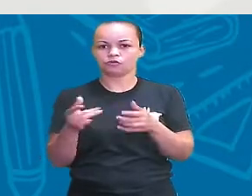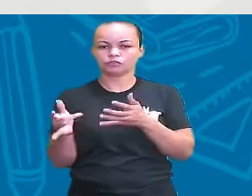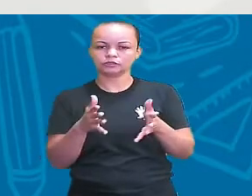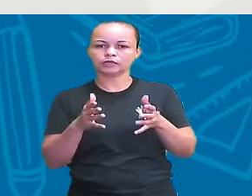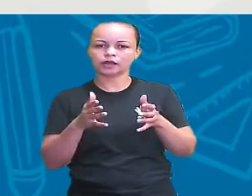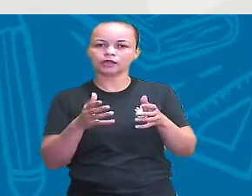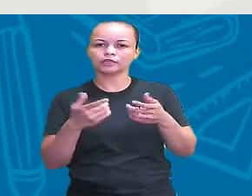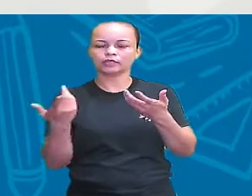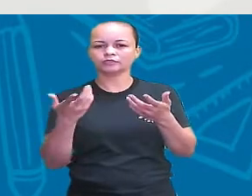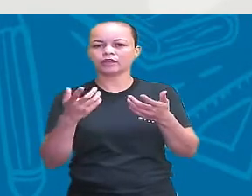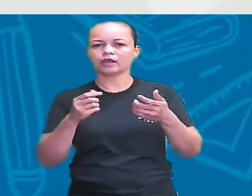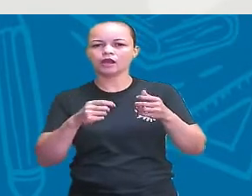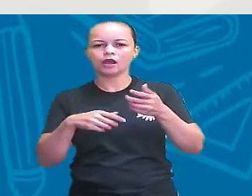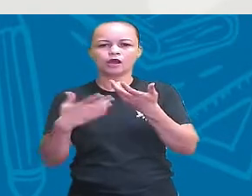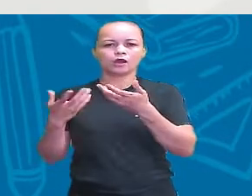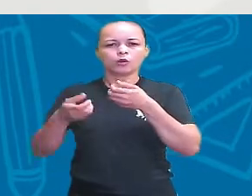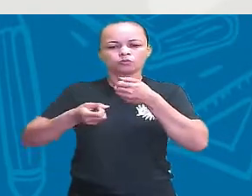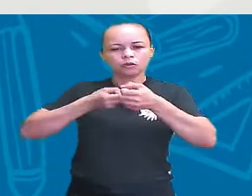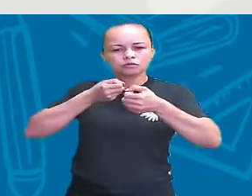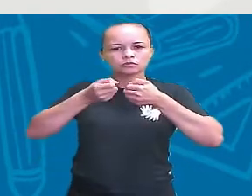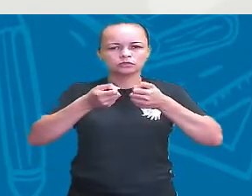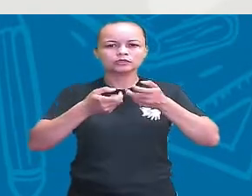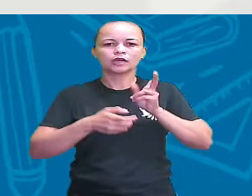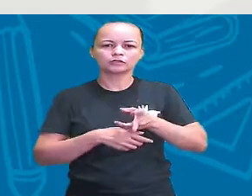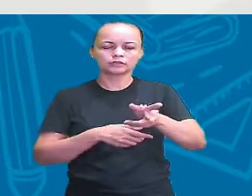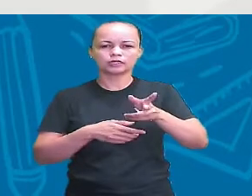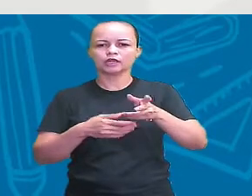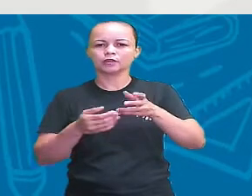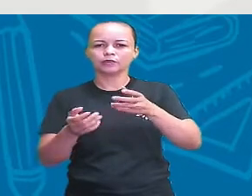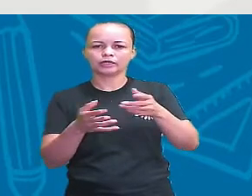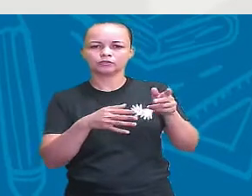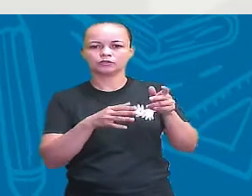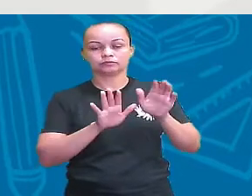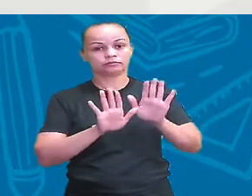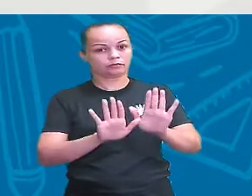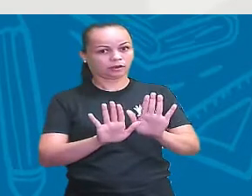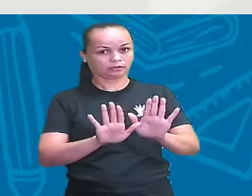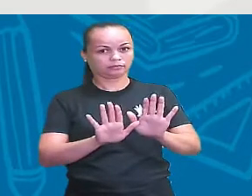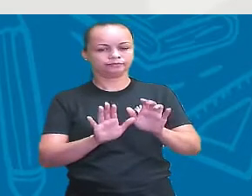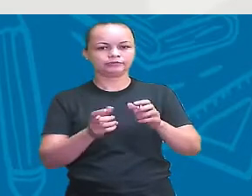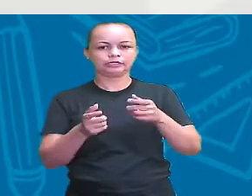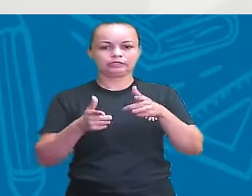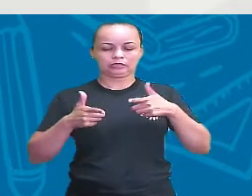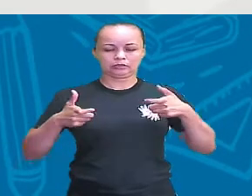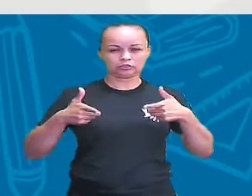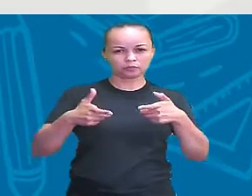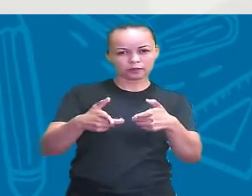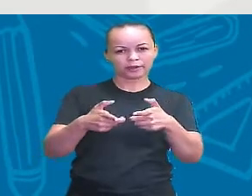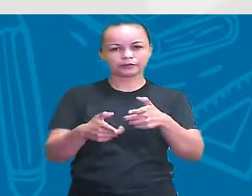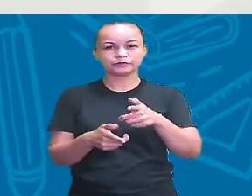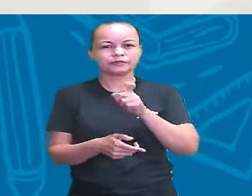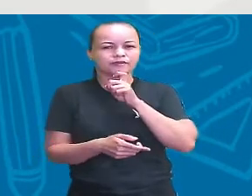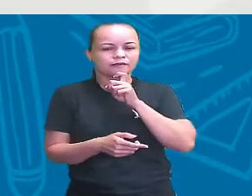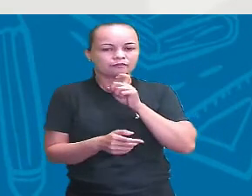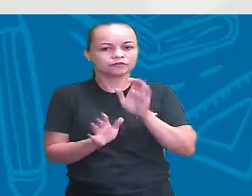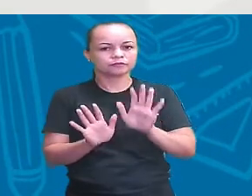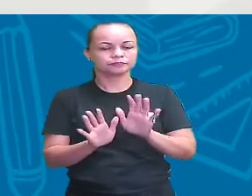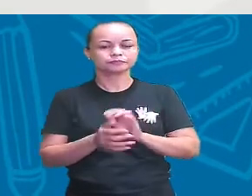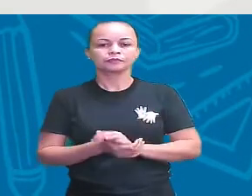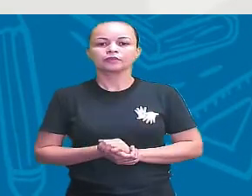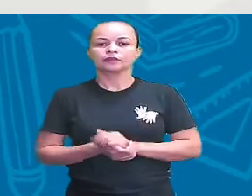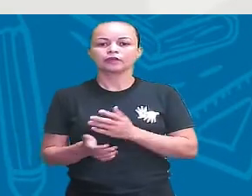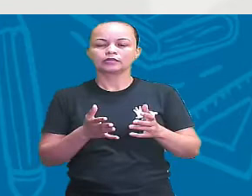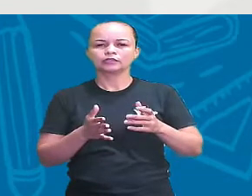do noticiário, né, Rússia, Ucrânia, mas eu vou me deter a esse aspecto da Guerra Fria. Na época da Guerra Fria, lá na década